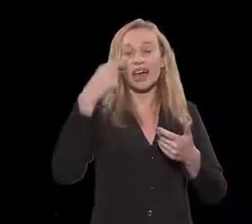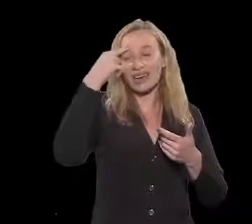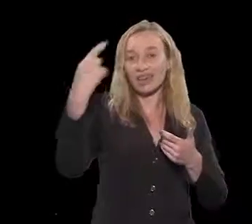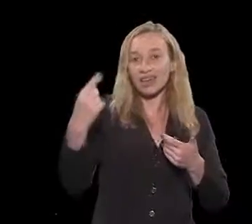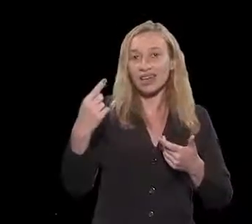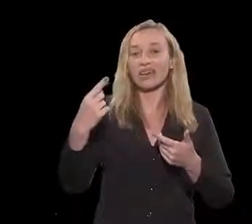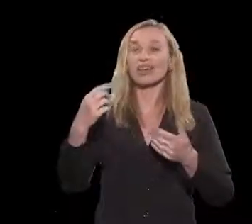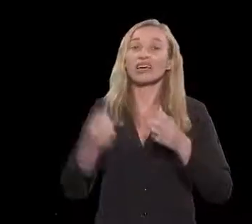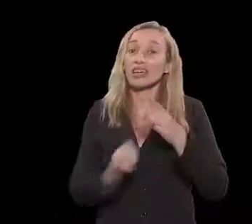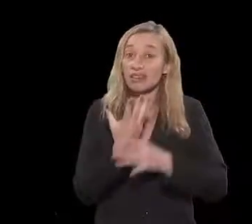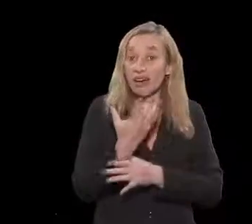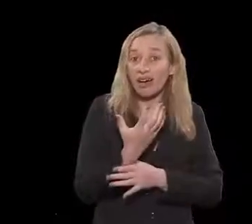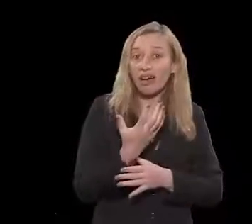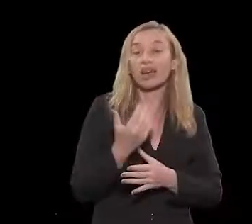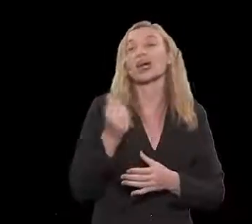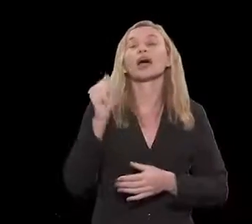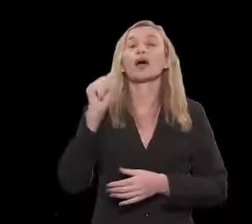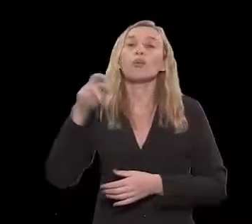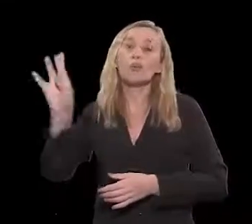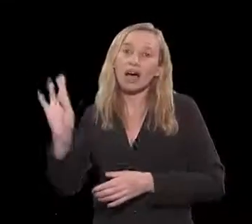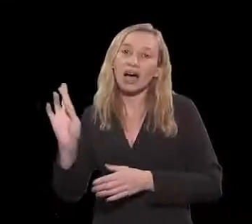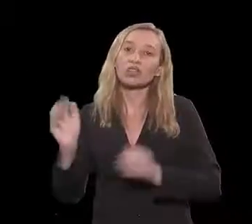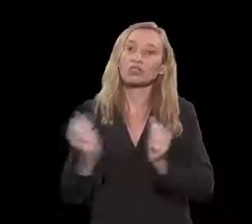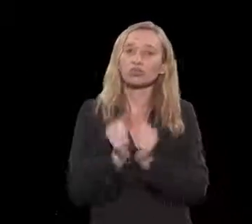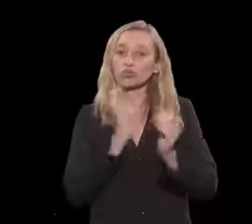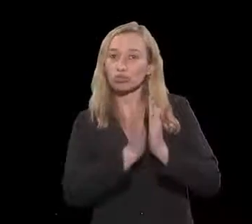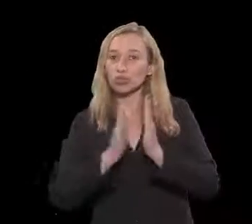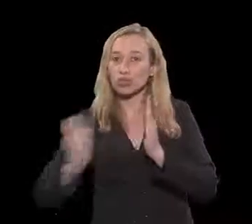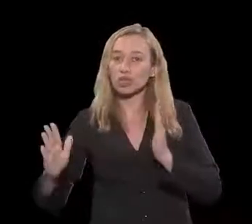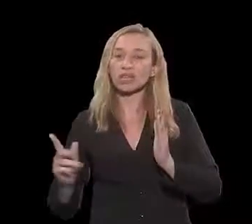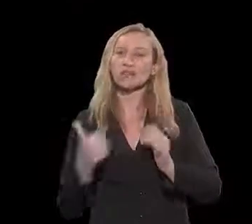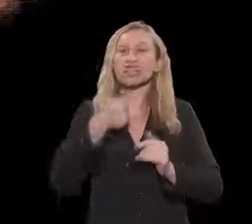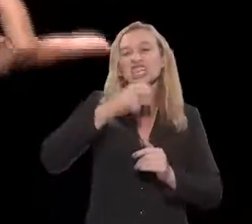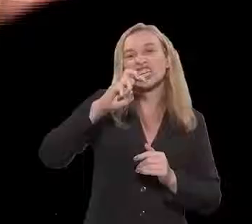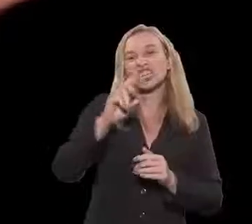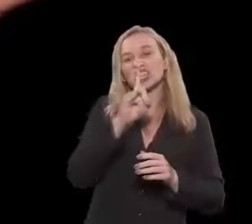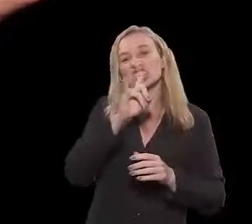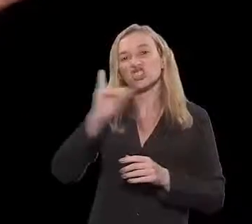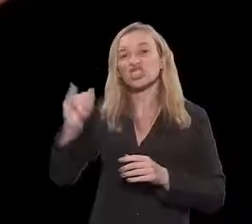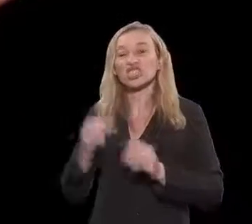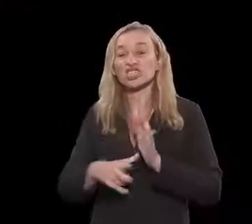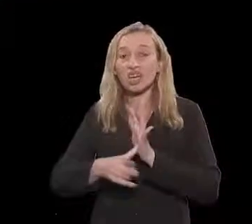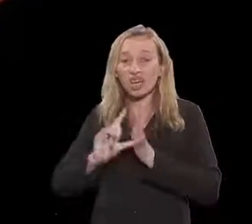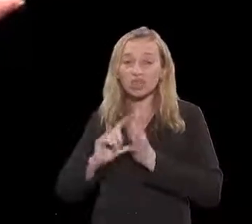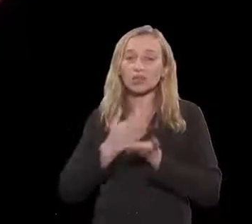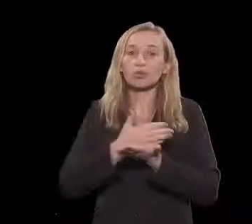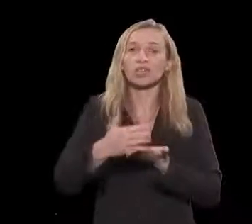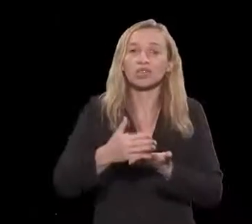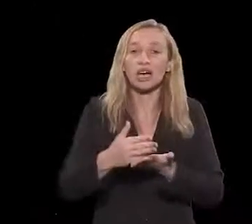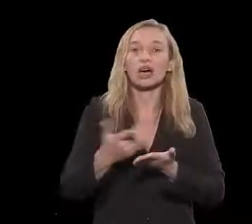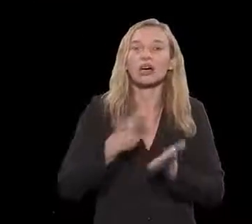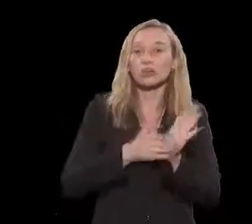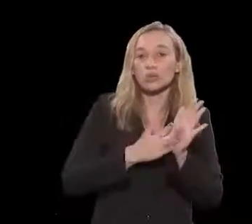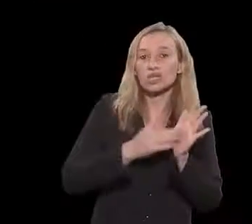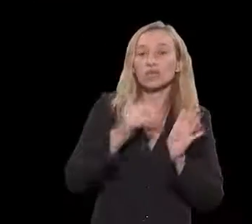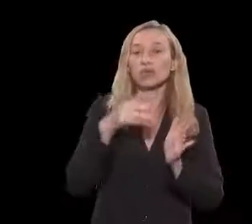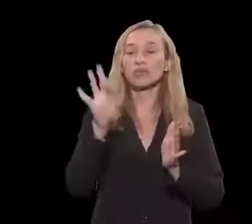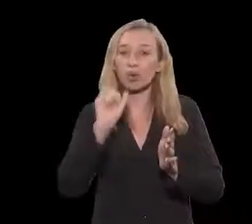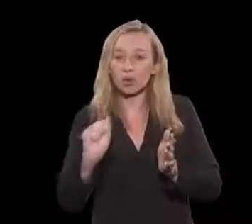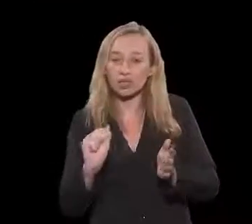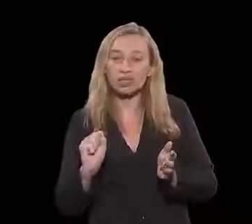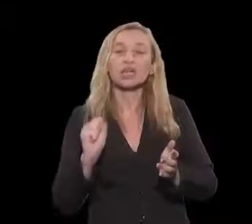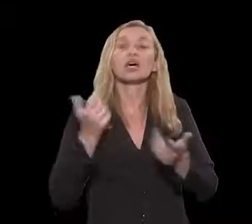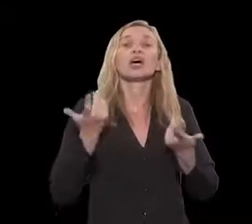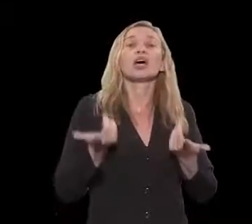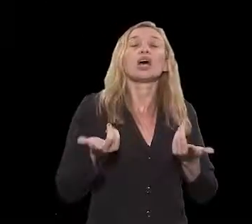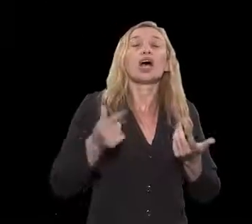é criar essa Barblioteca. E ele lançou a Barblioteca, acho que 15 dias antes da gente começar o Samba em Prosa. Então, a gente decidiu unir os